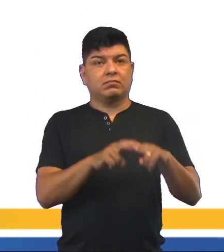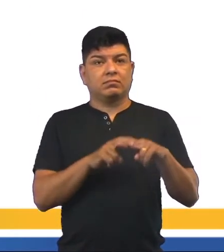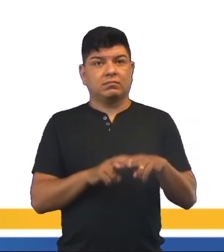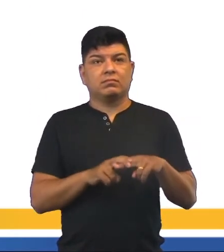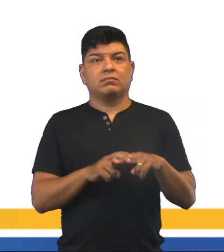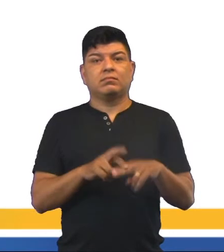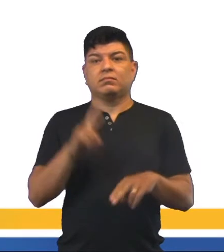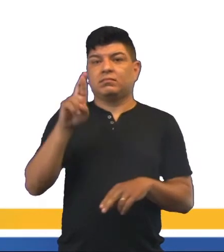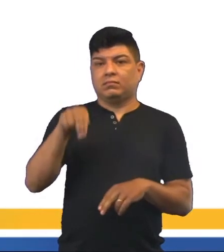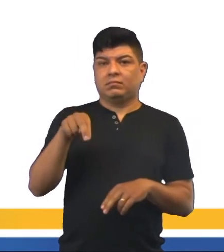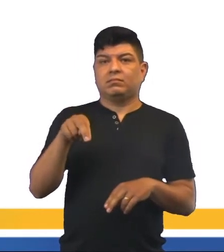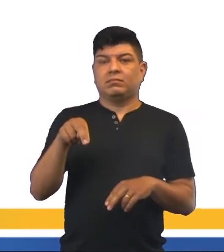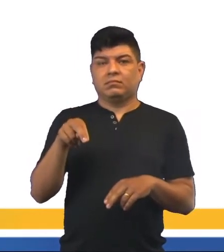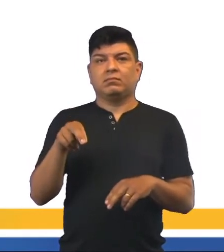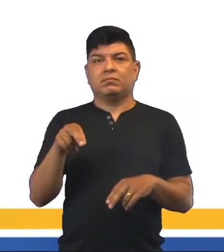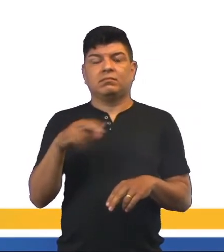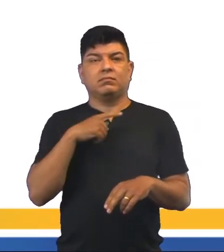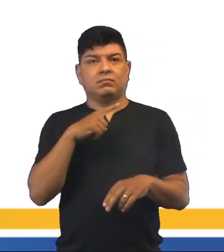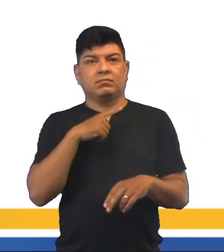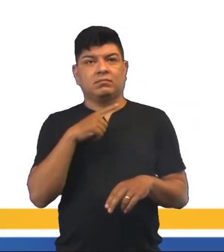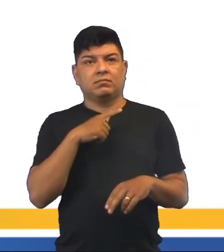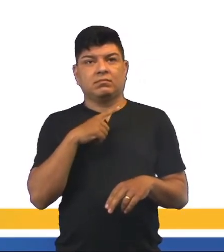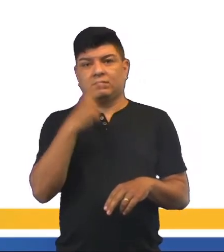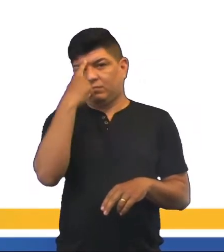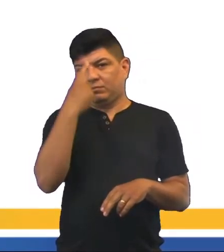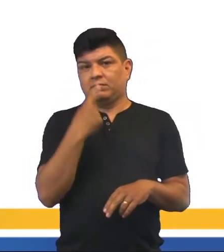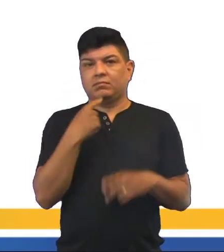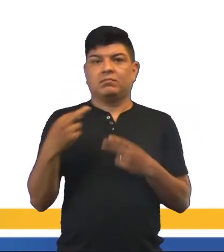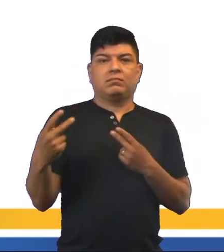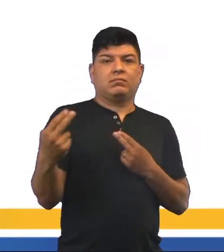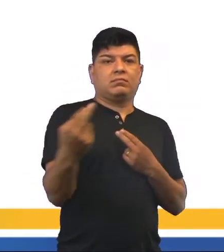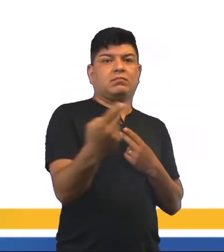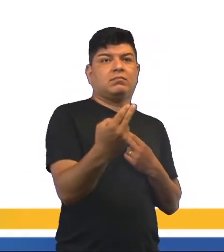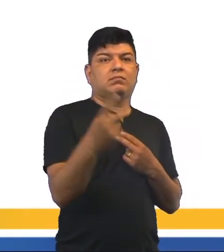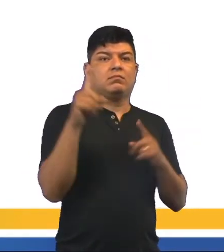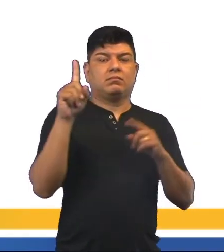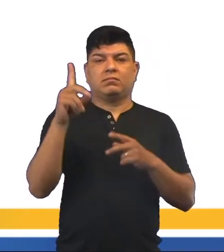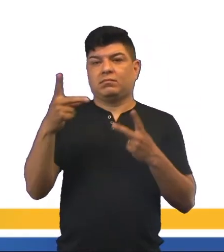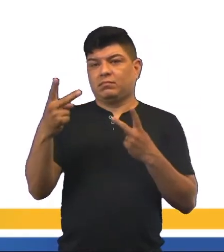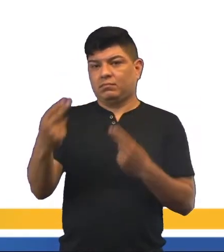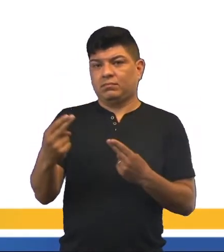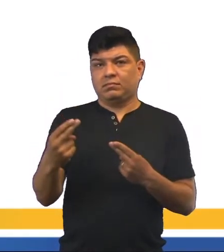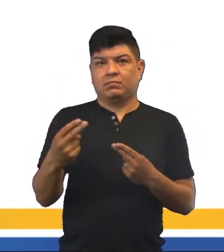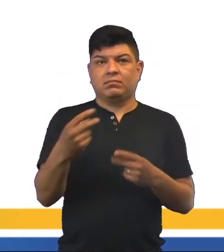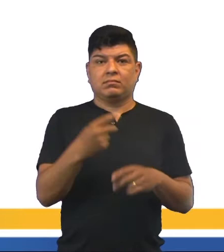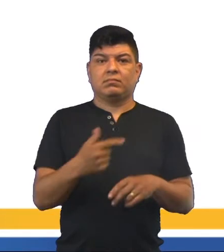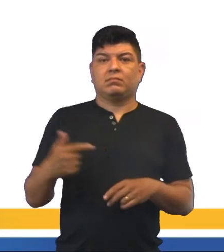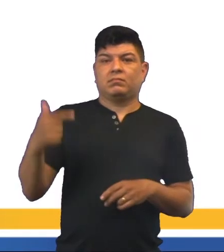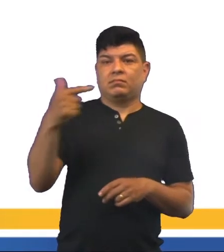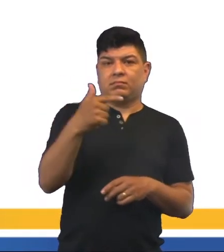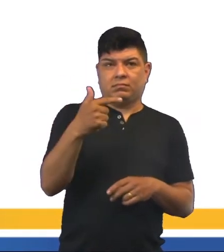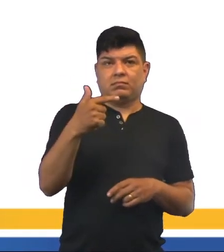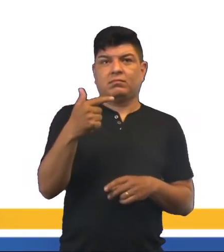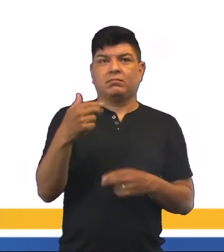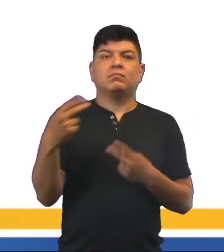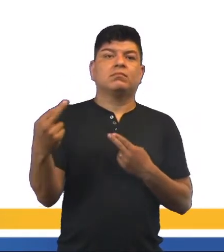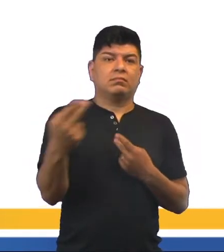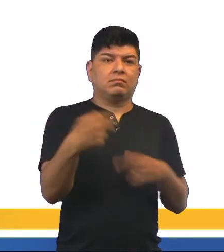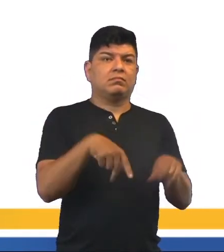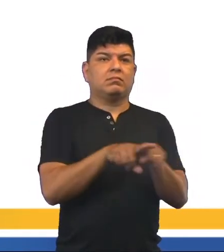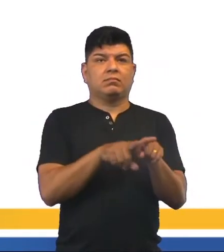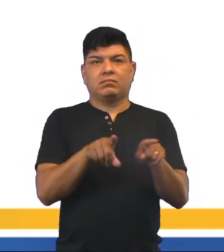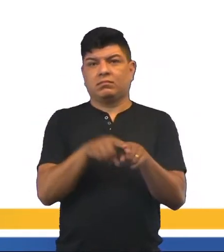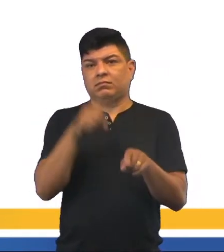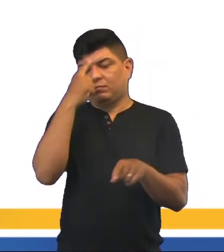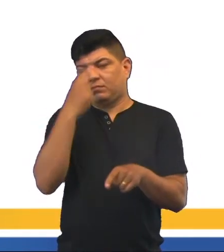Portanto, a razão entre as áreas de figuras semelhantes é igual ao quadrado da razão de semelhança